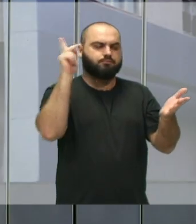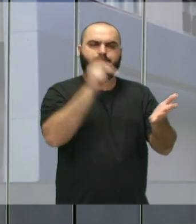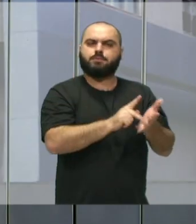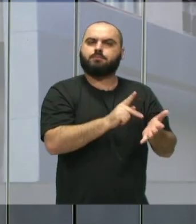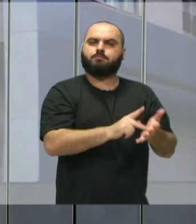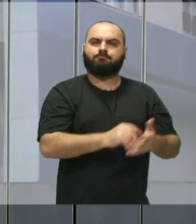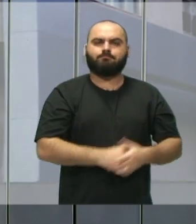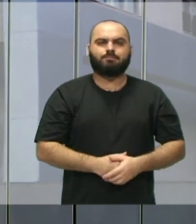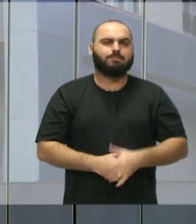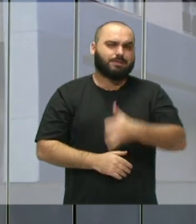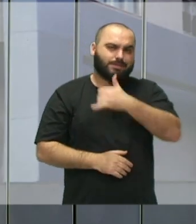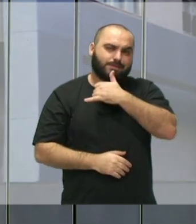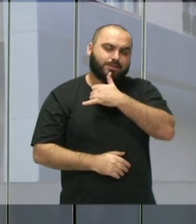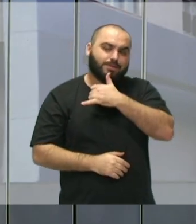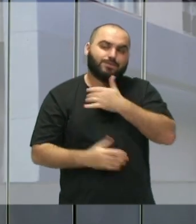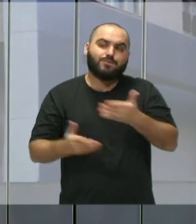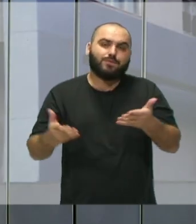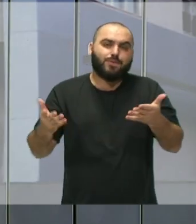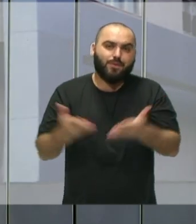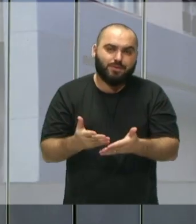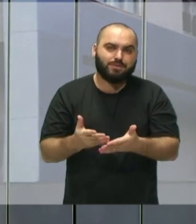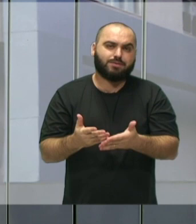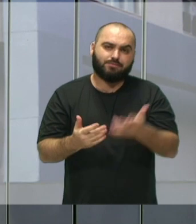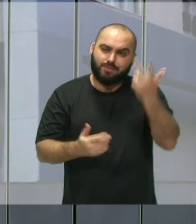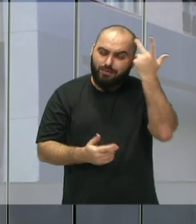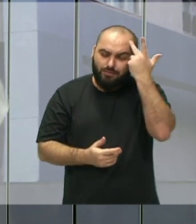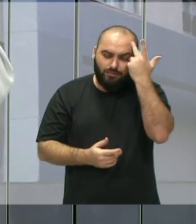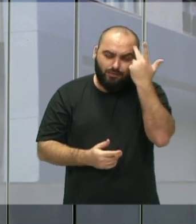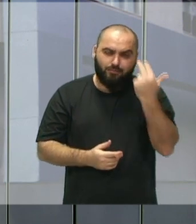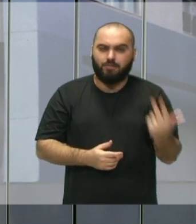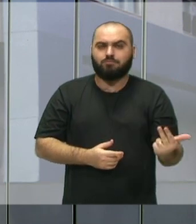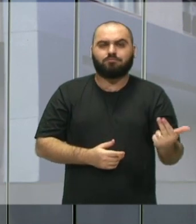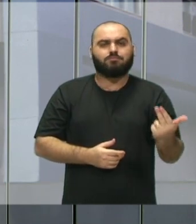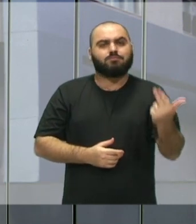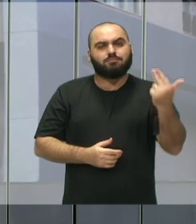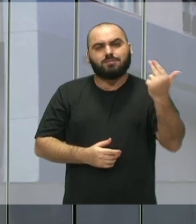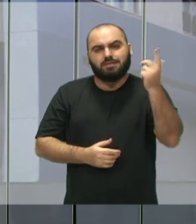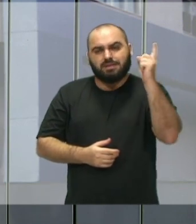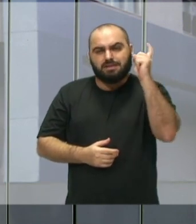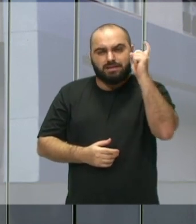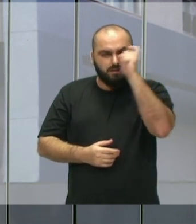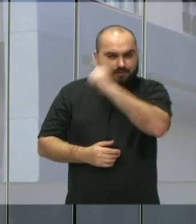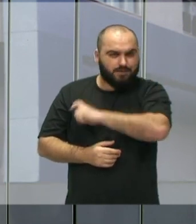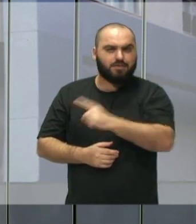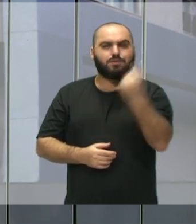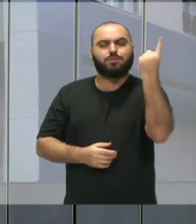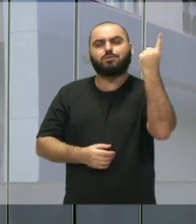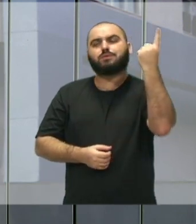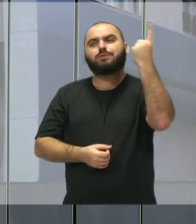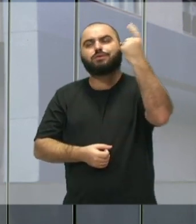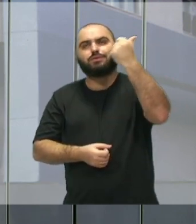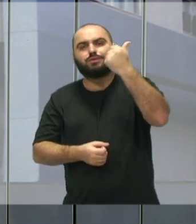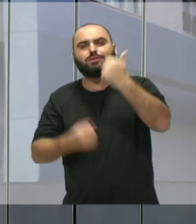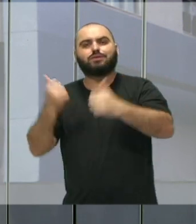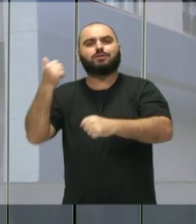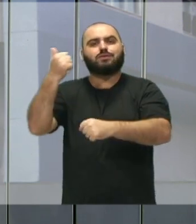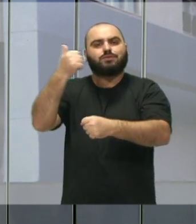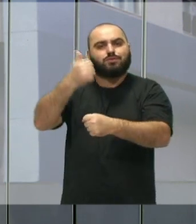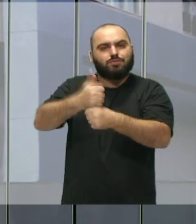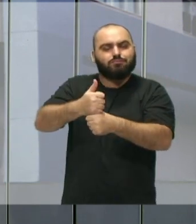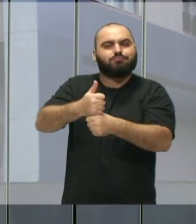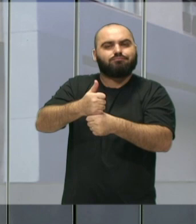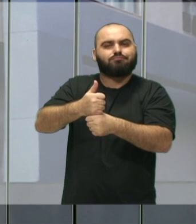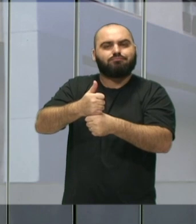Infelizmente, hoje, isso é natural, Maurício. Fica muito difícil para um diretor que